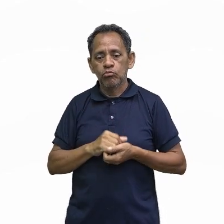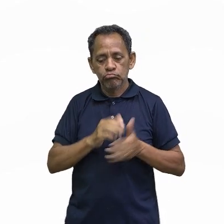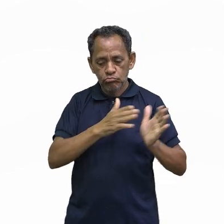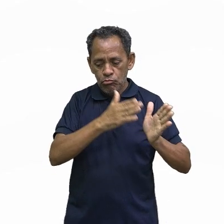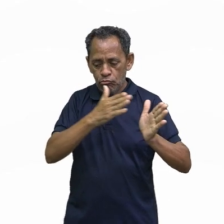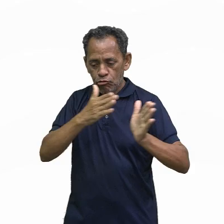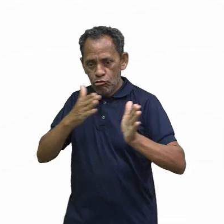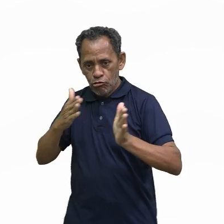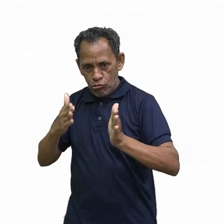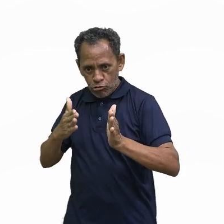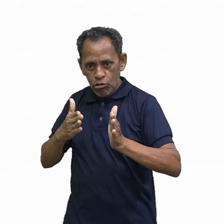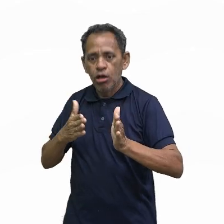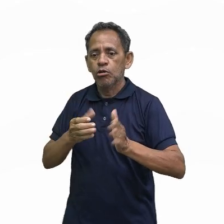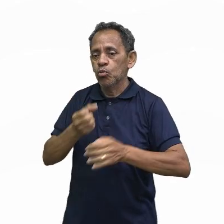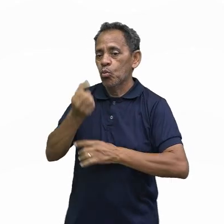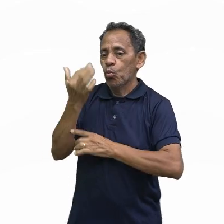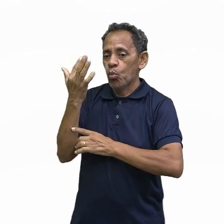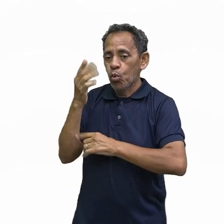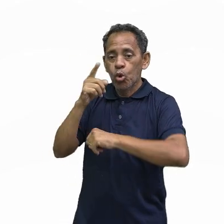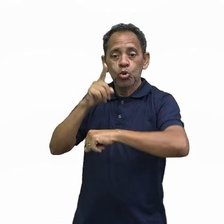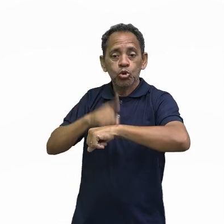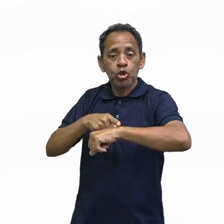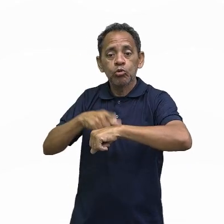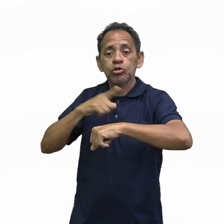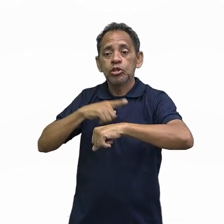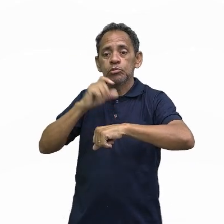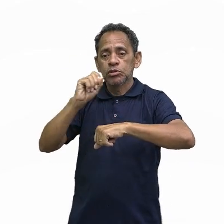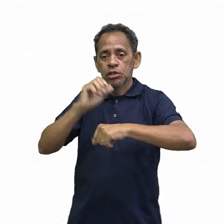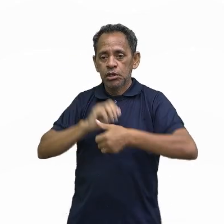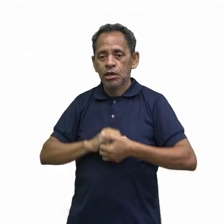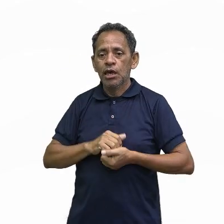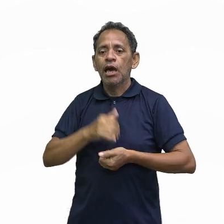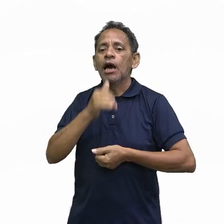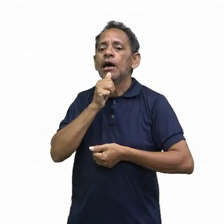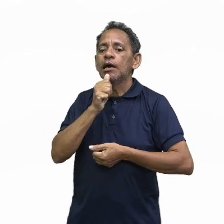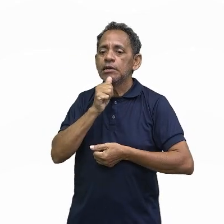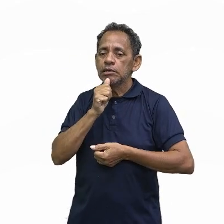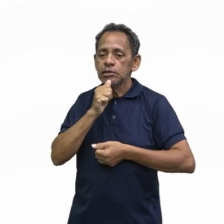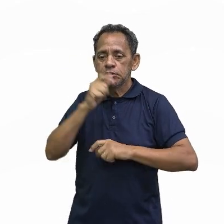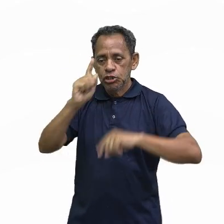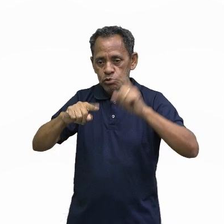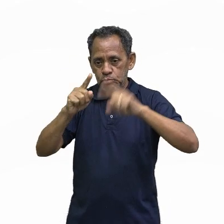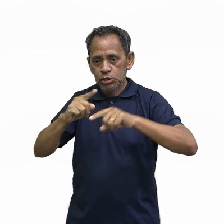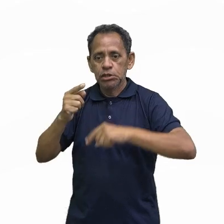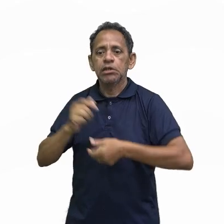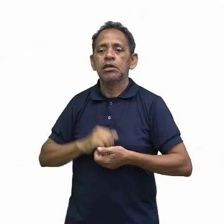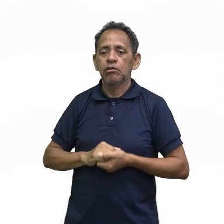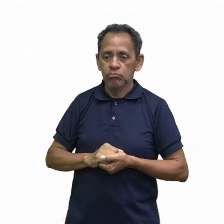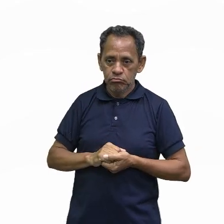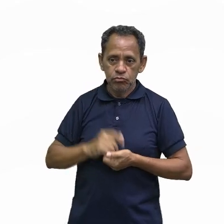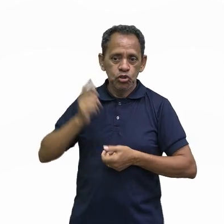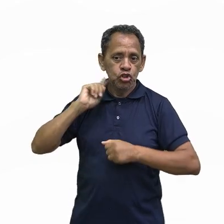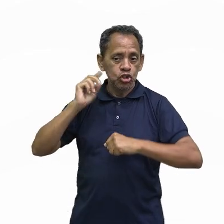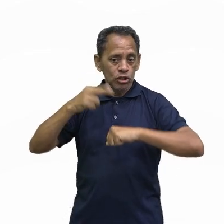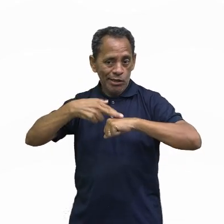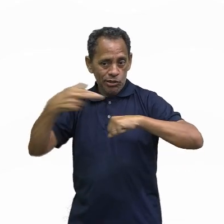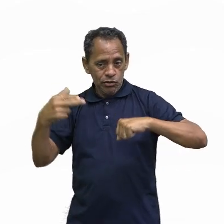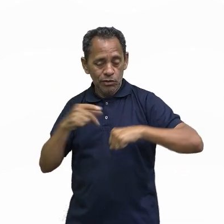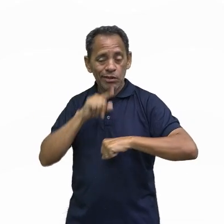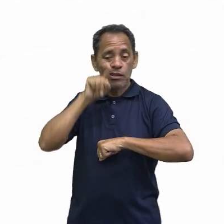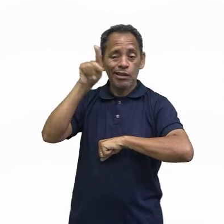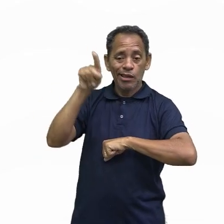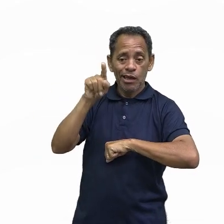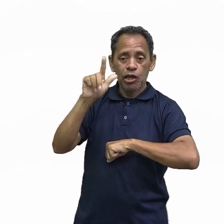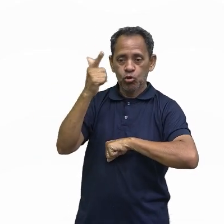quanto tempo, né, mais ou menos, a gente tem aí ainda de material radioativo lá na Abadia, né,